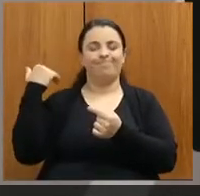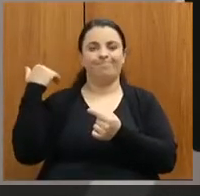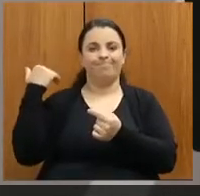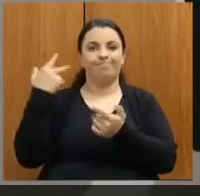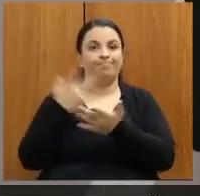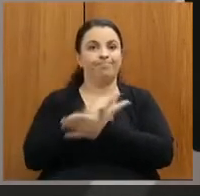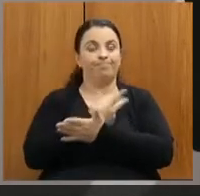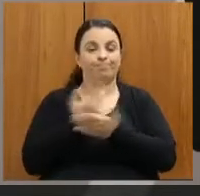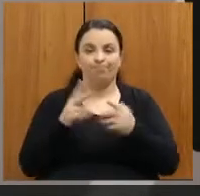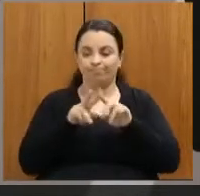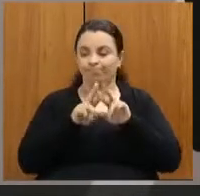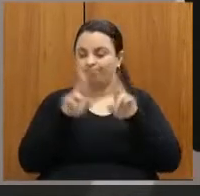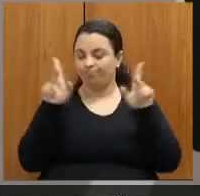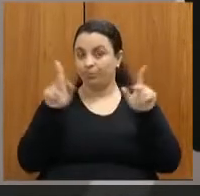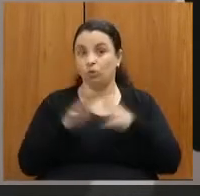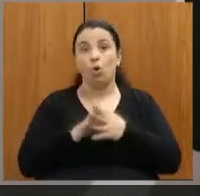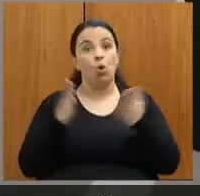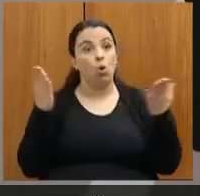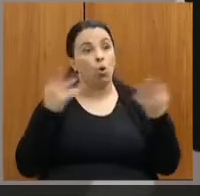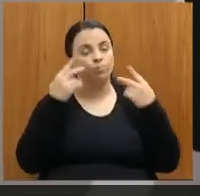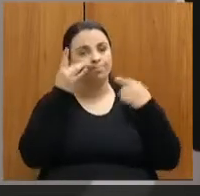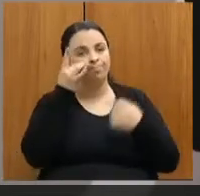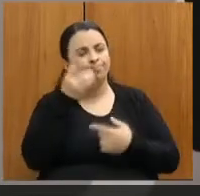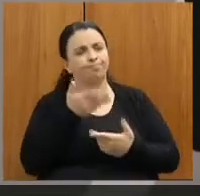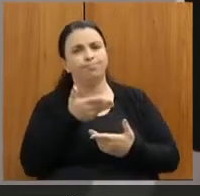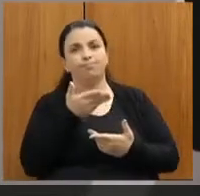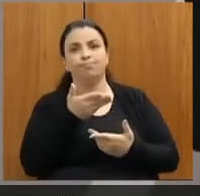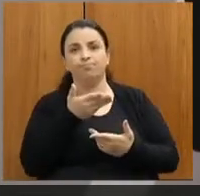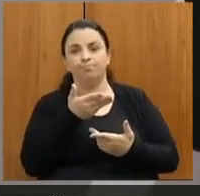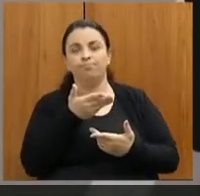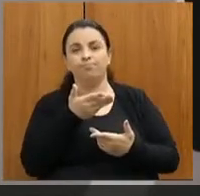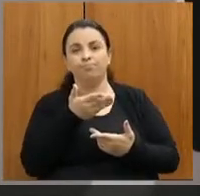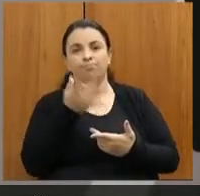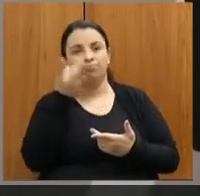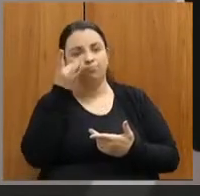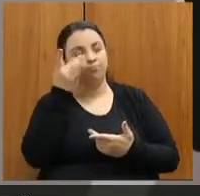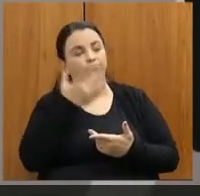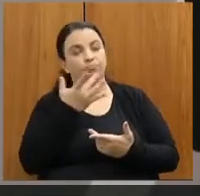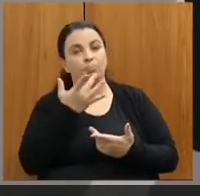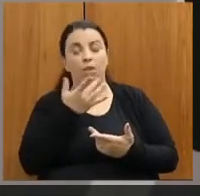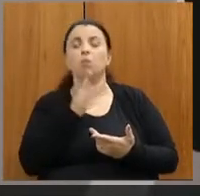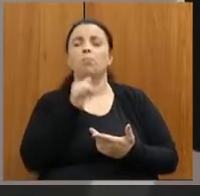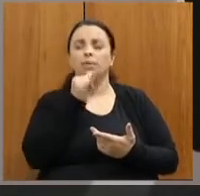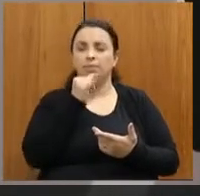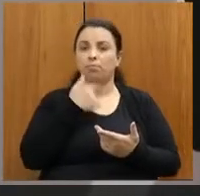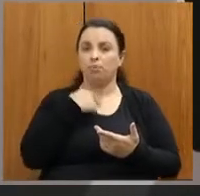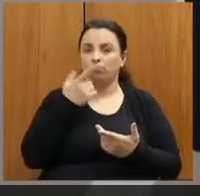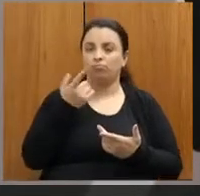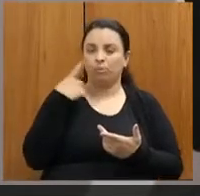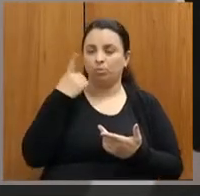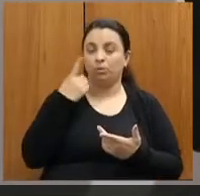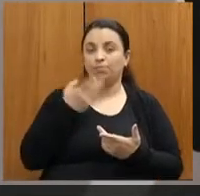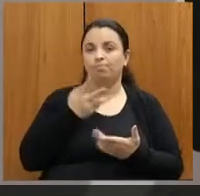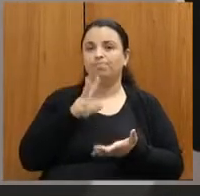vemos na prática quando nós deputados íamos para por isso eu meu caso e para o interior